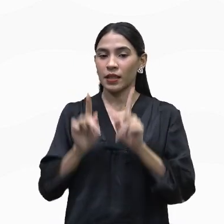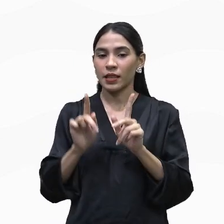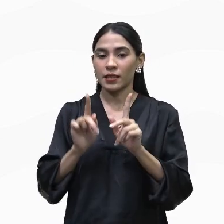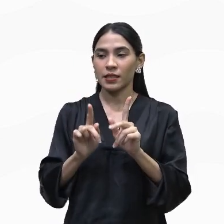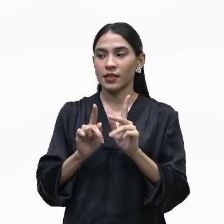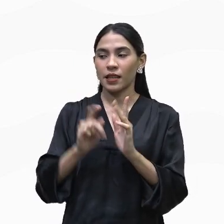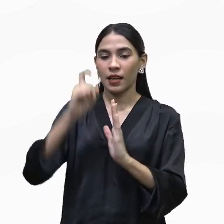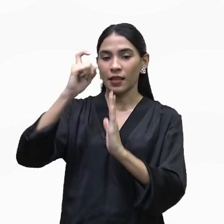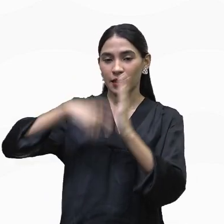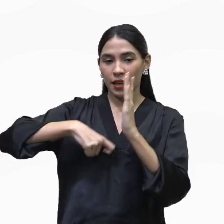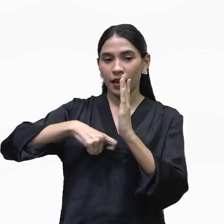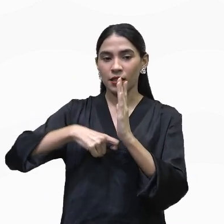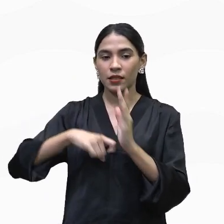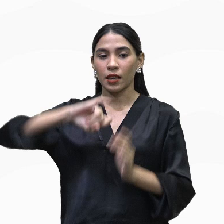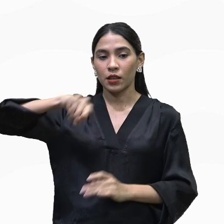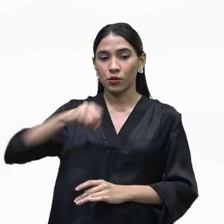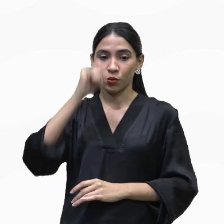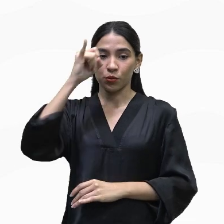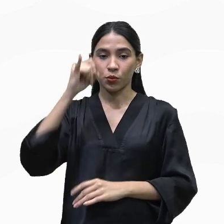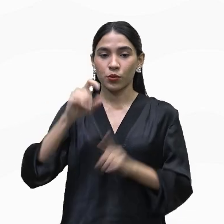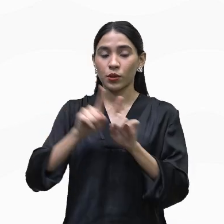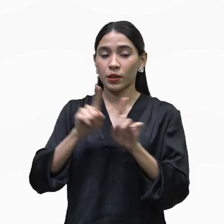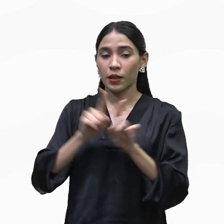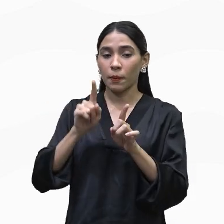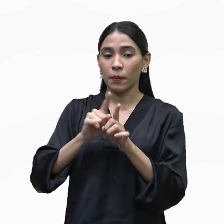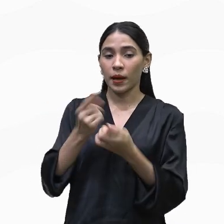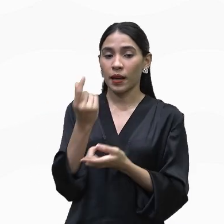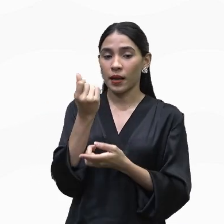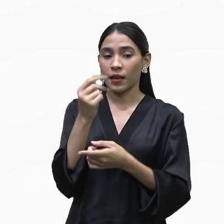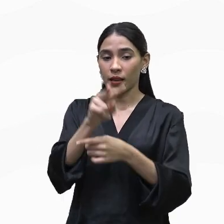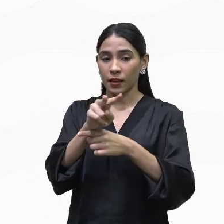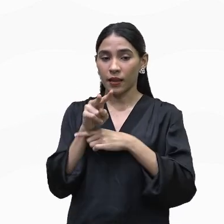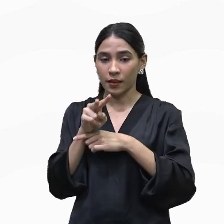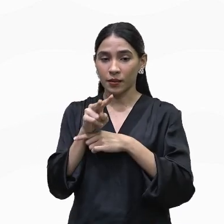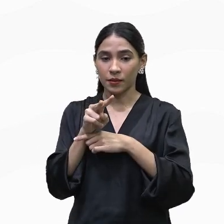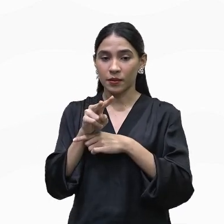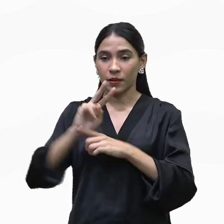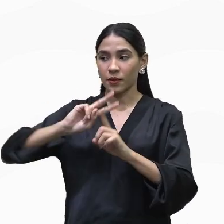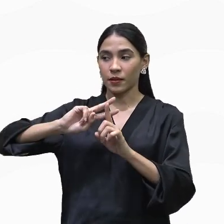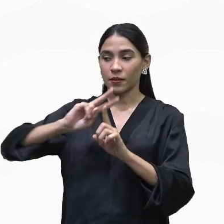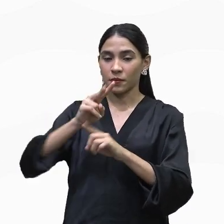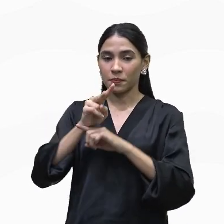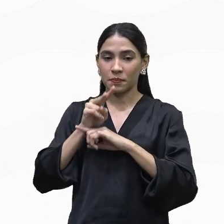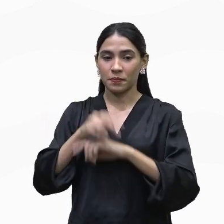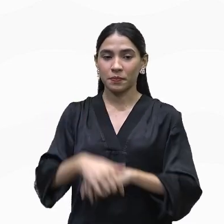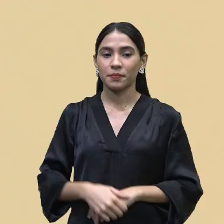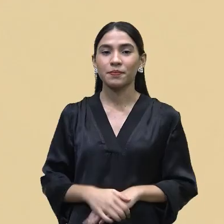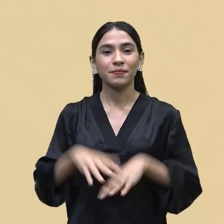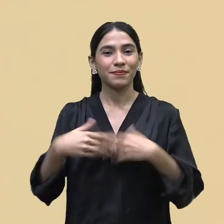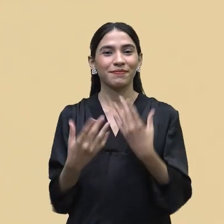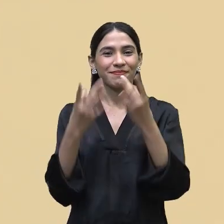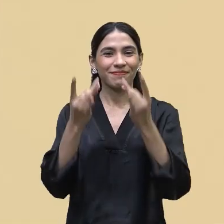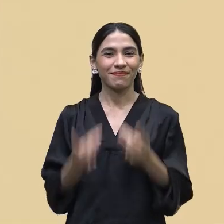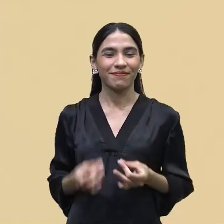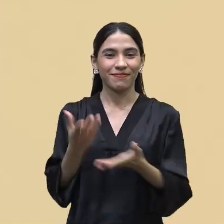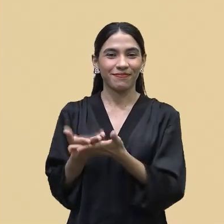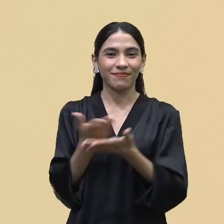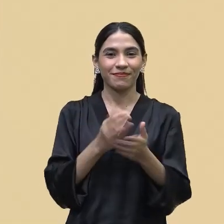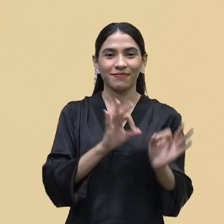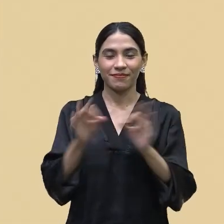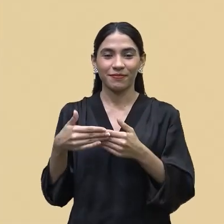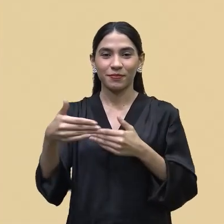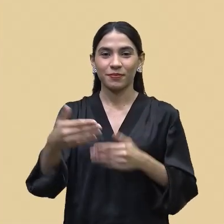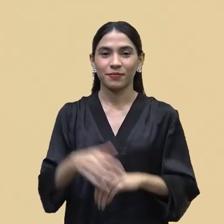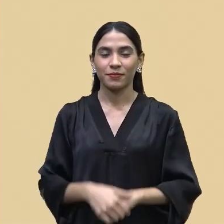dinheiro poupado, endividamento por empréstimo. Ok? Então, dito isto, vamos dar início à